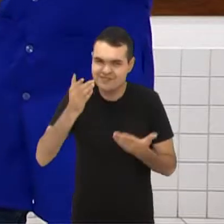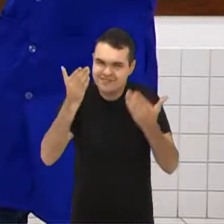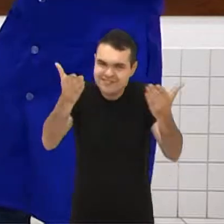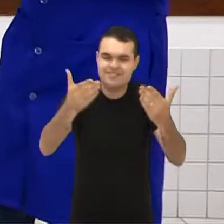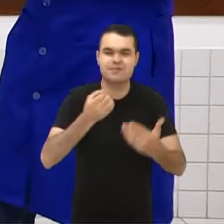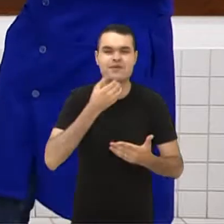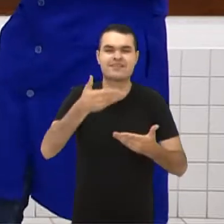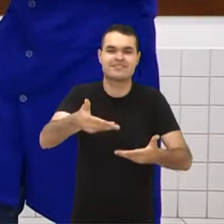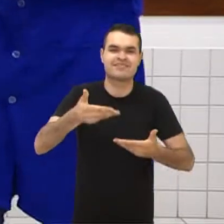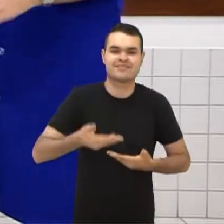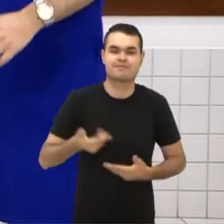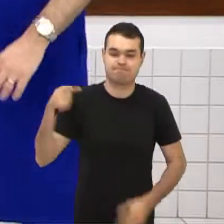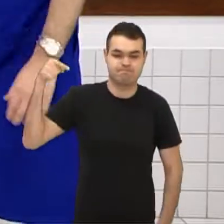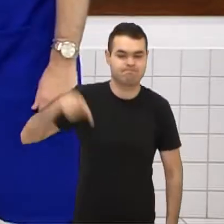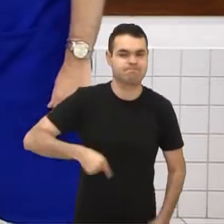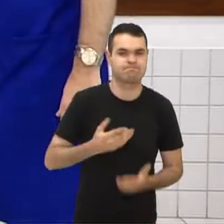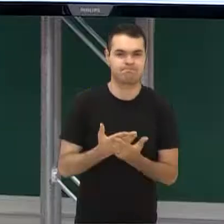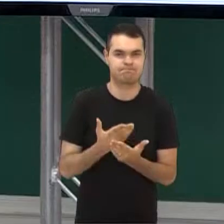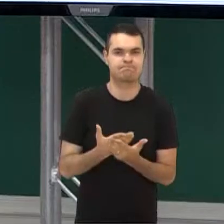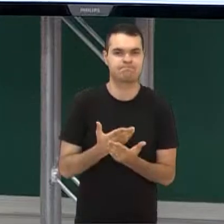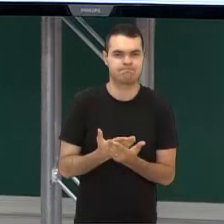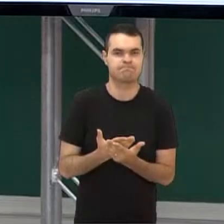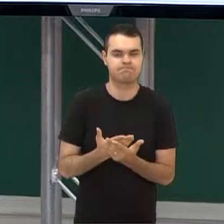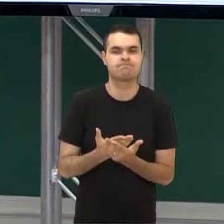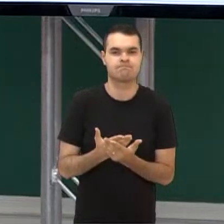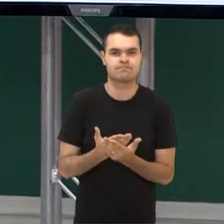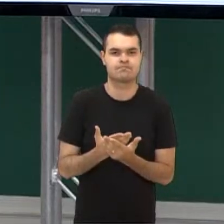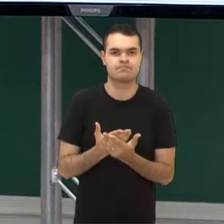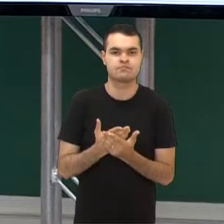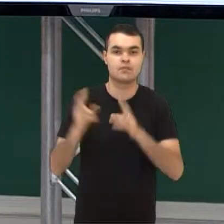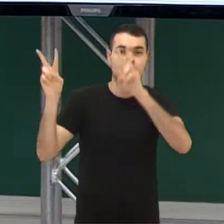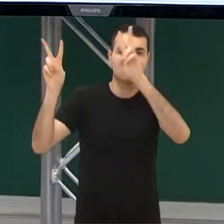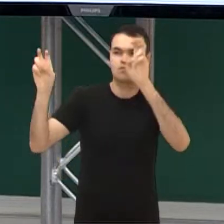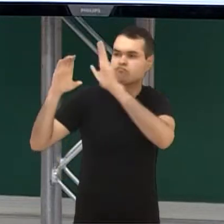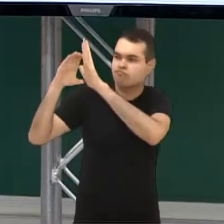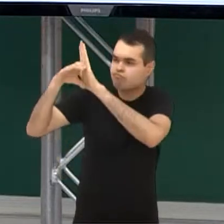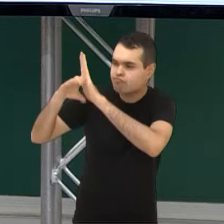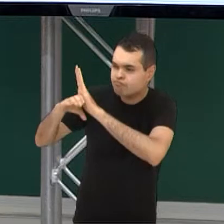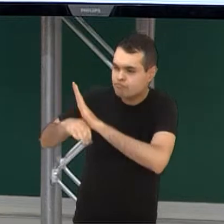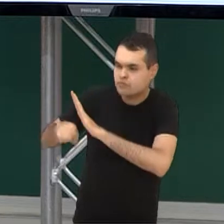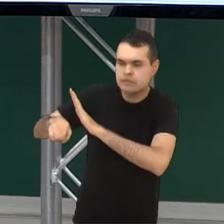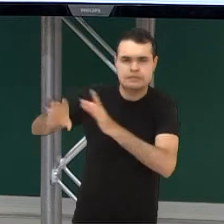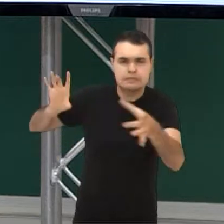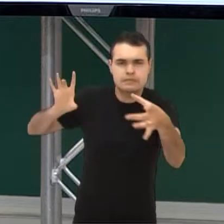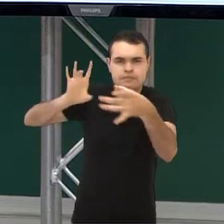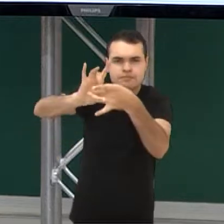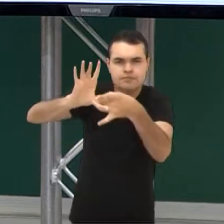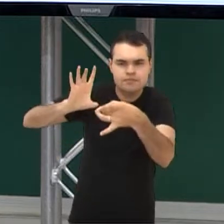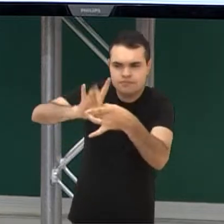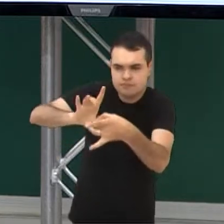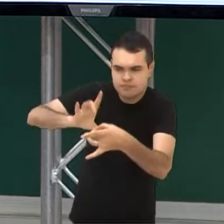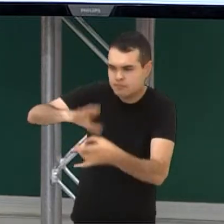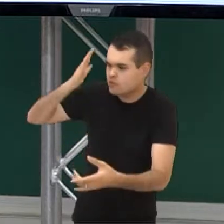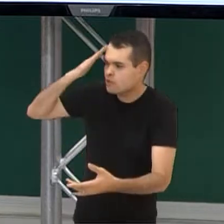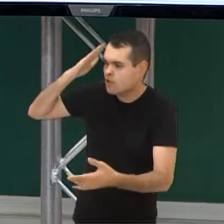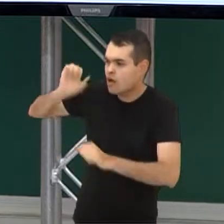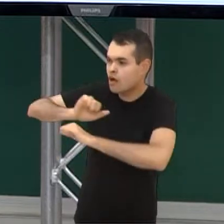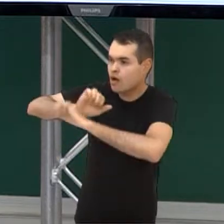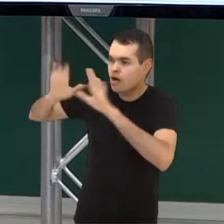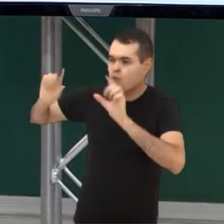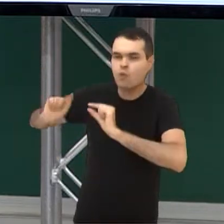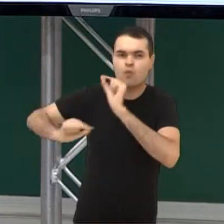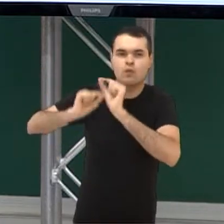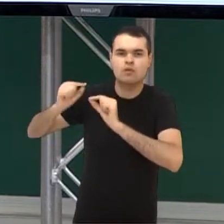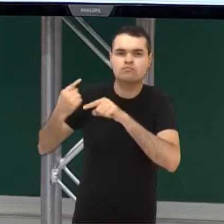Sejam bem-vindos a essa aula. Com esses conceitos, com certeza, você vai conseguir entender alguns panoramas, por exemplo, que